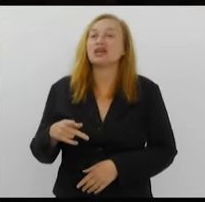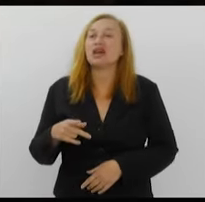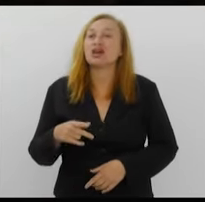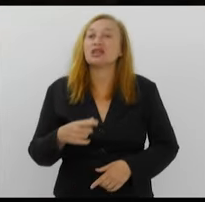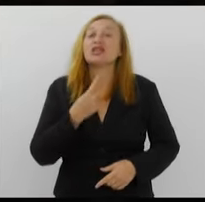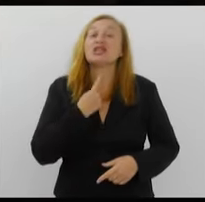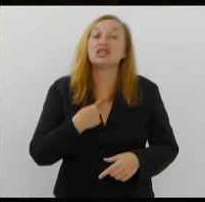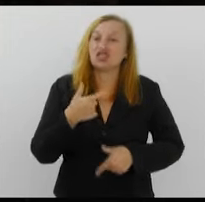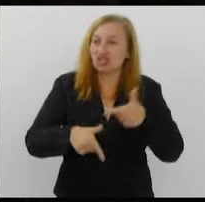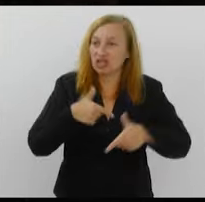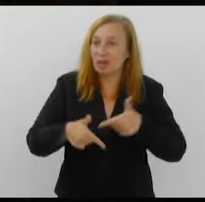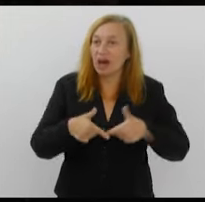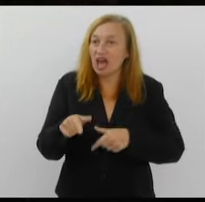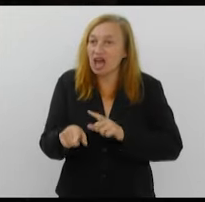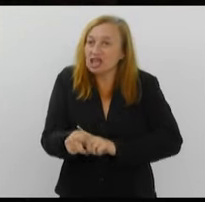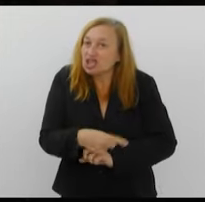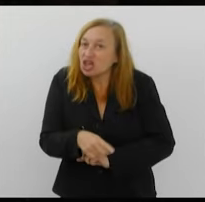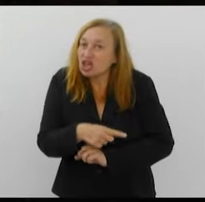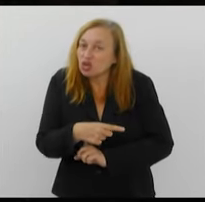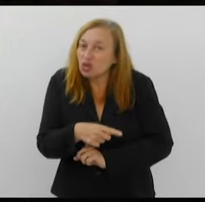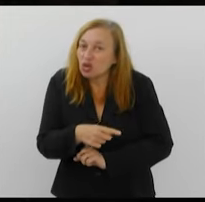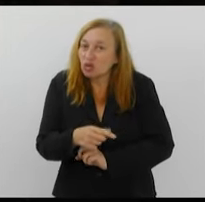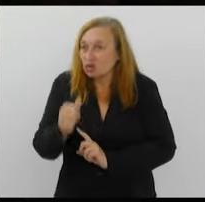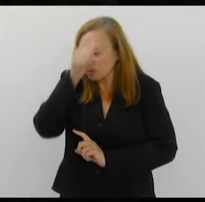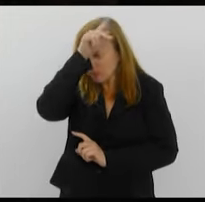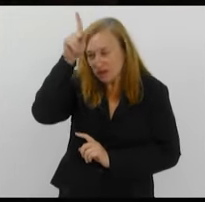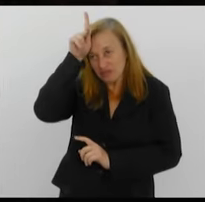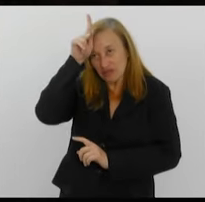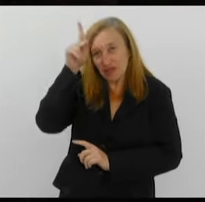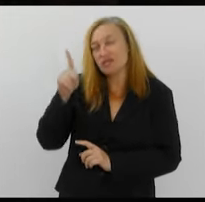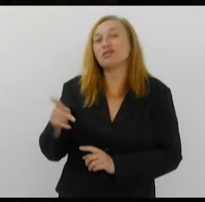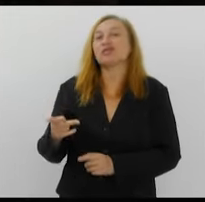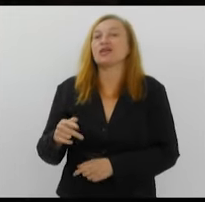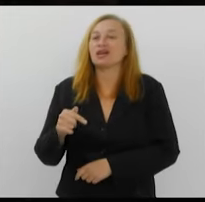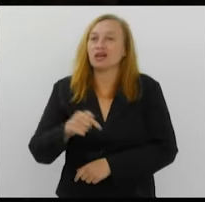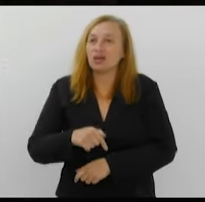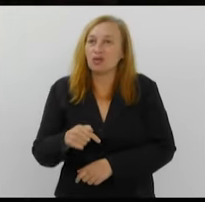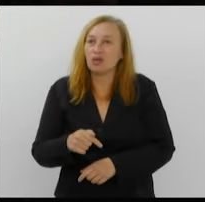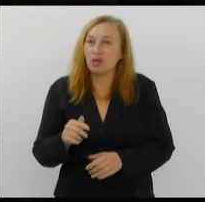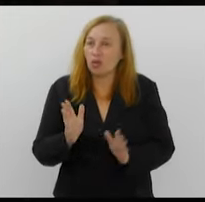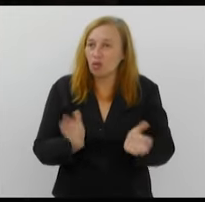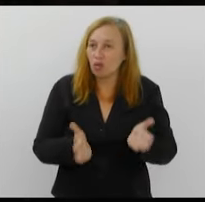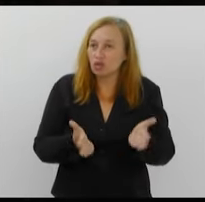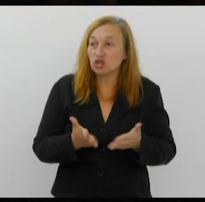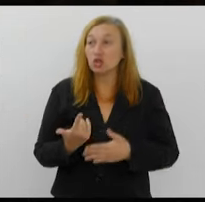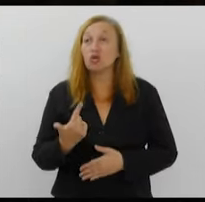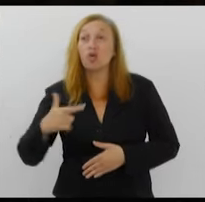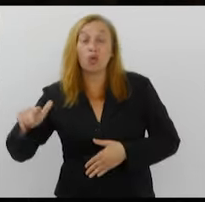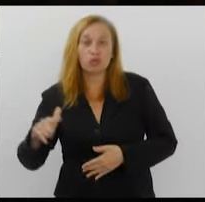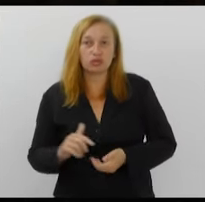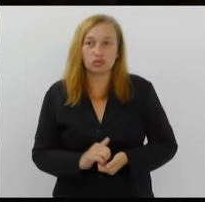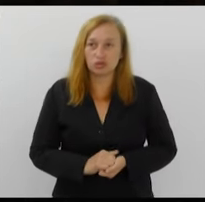trabalho, esse cachorrinho do prefeito que aqui está hoje no Parlamento Fluminense, dentre outros cargos,